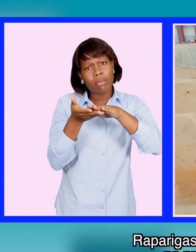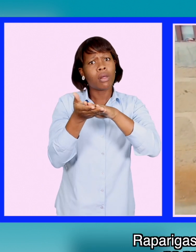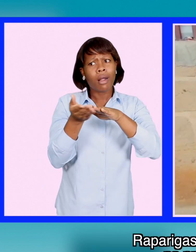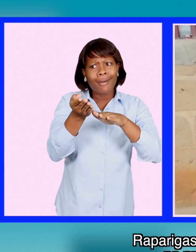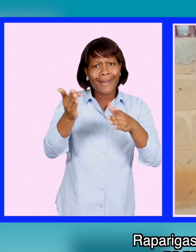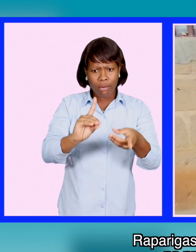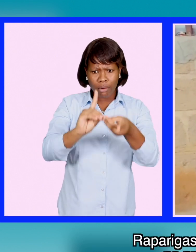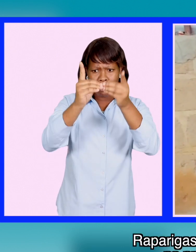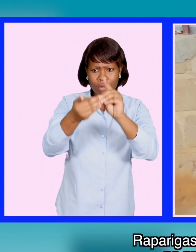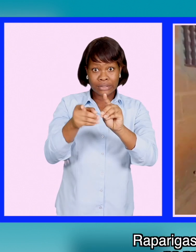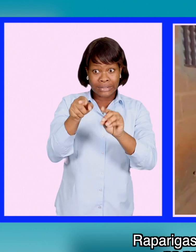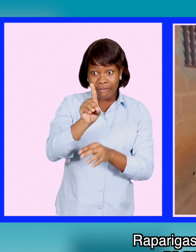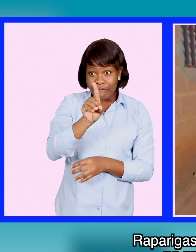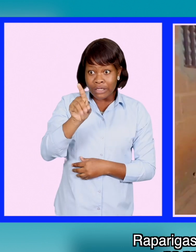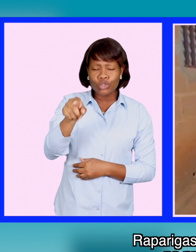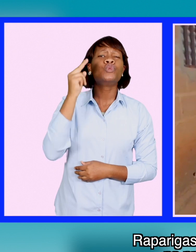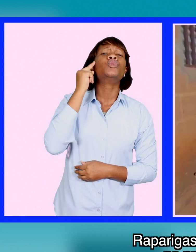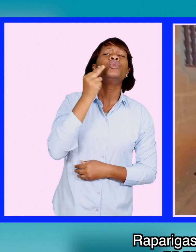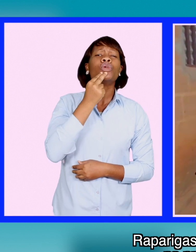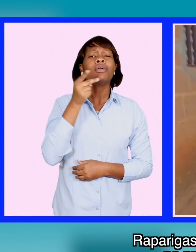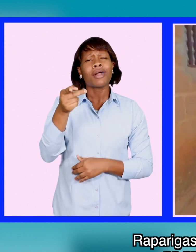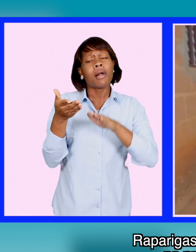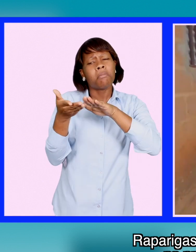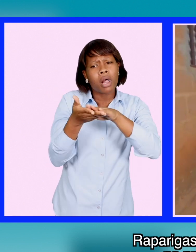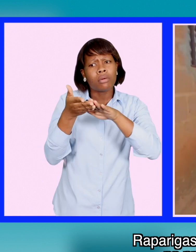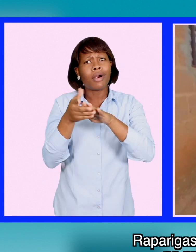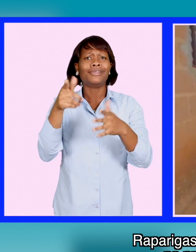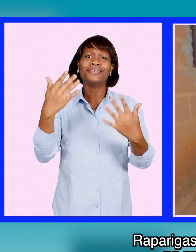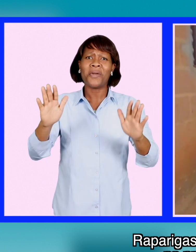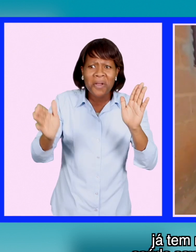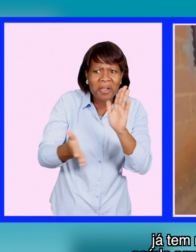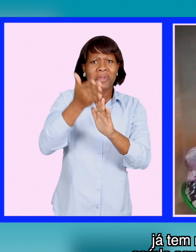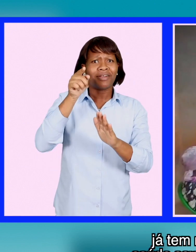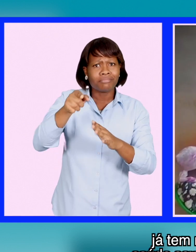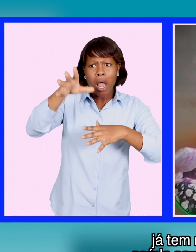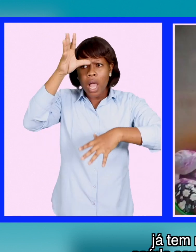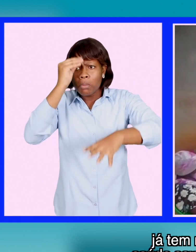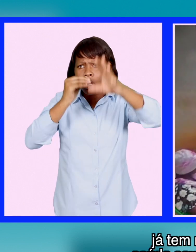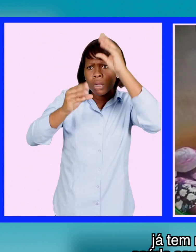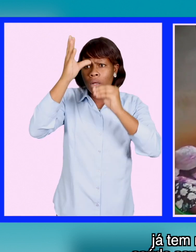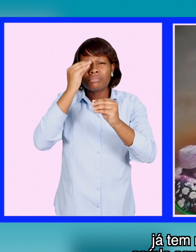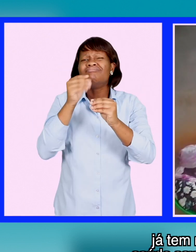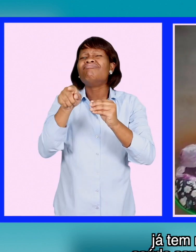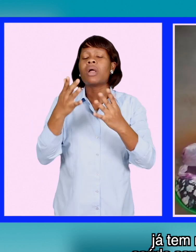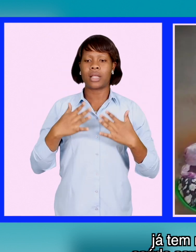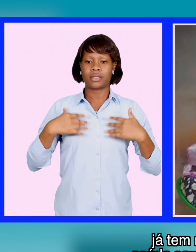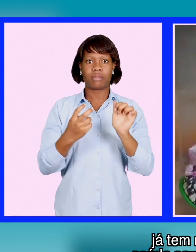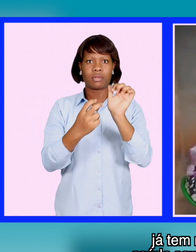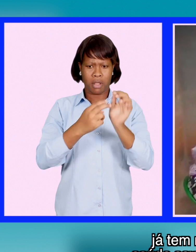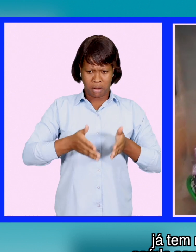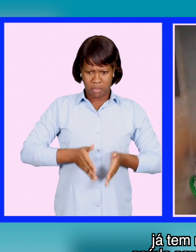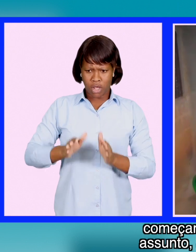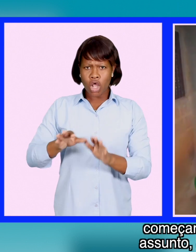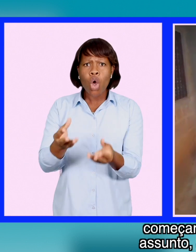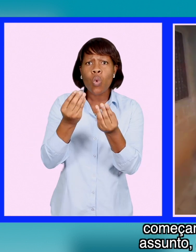Raparigas com deficiência auditiva na província de Nampula já têm noções básicas sobre saúde sexual e reprodutiva, mas só